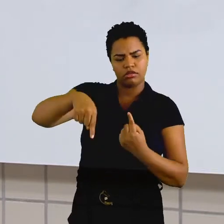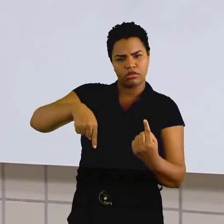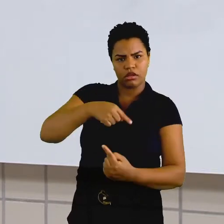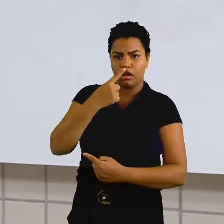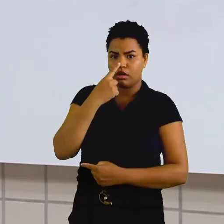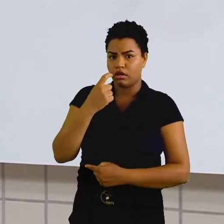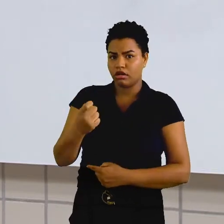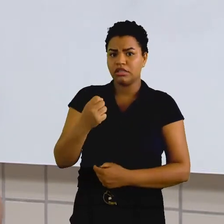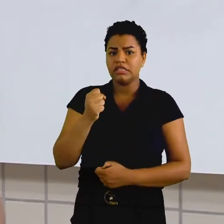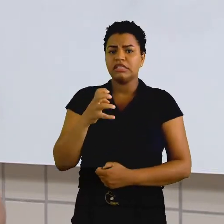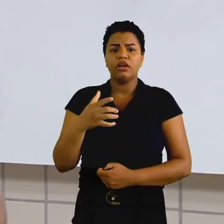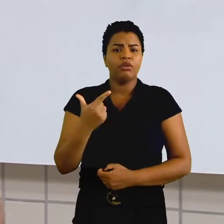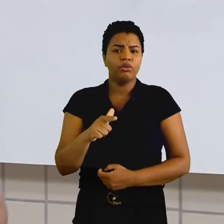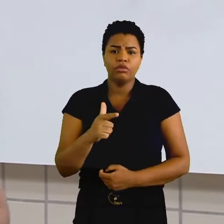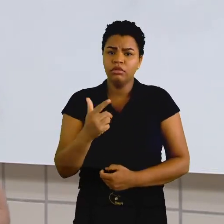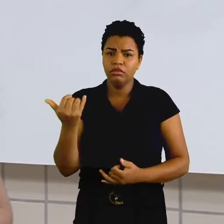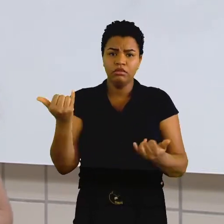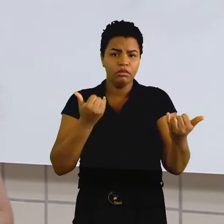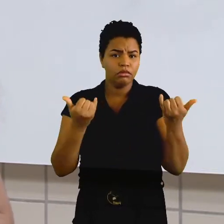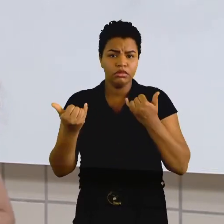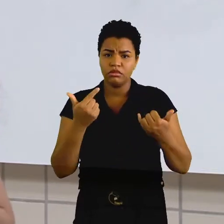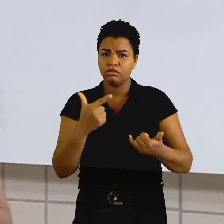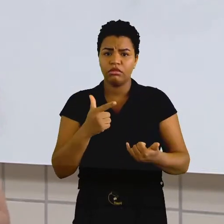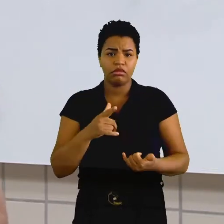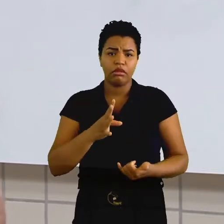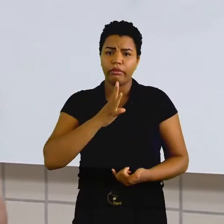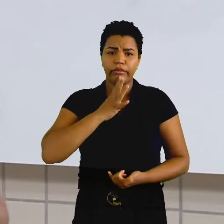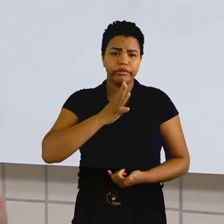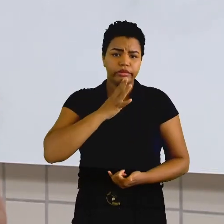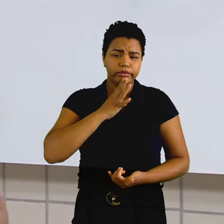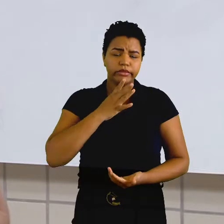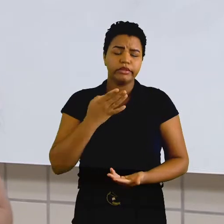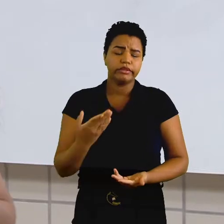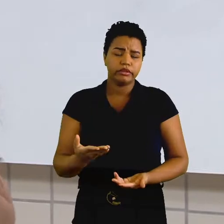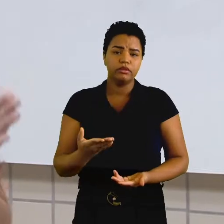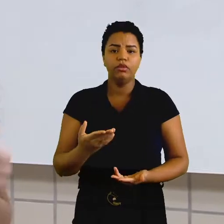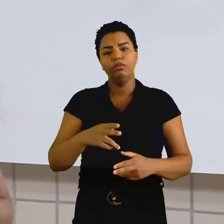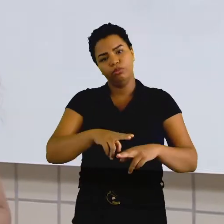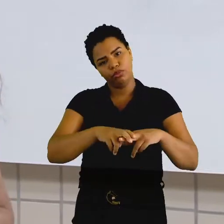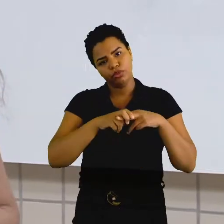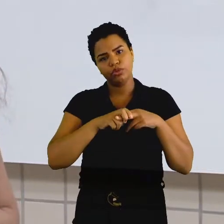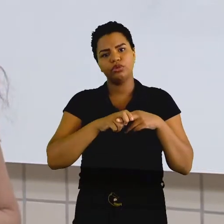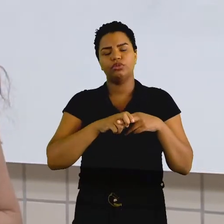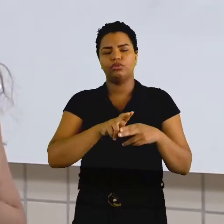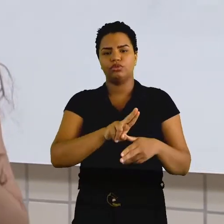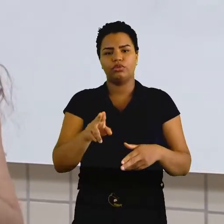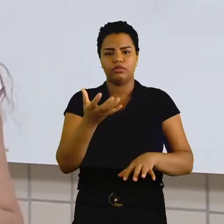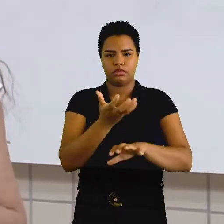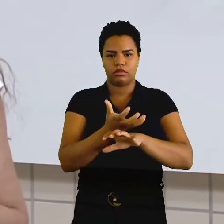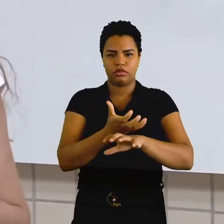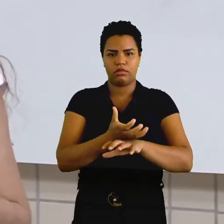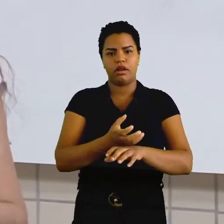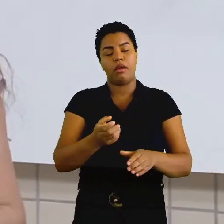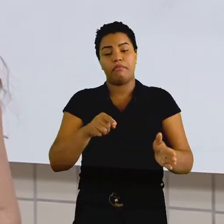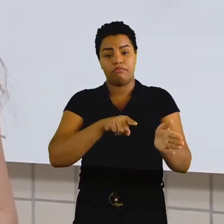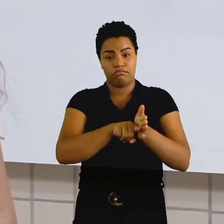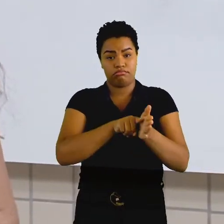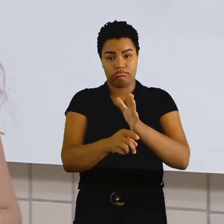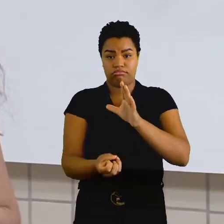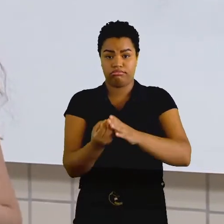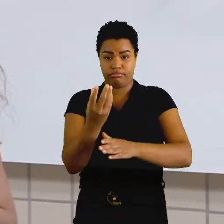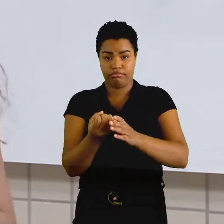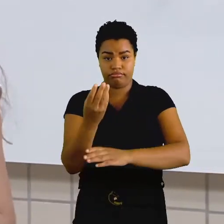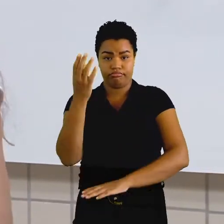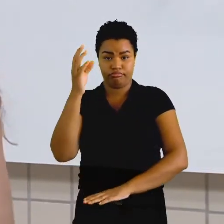conhecimento? Por isso que o nome da nossa disciplina é Pesquisa e Produção de Texto. Você precisa